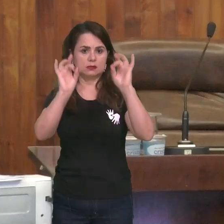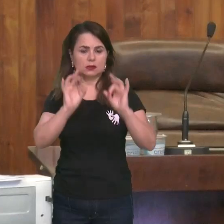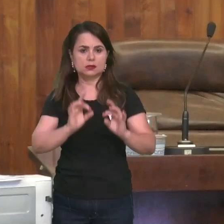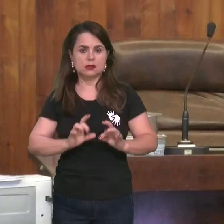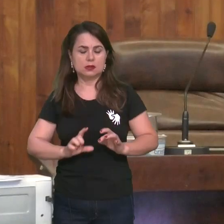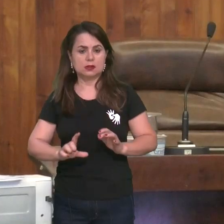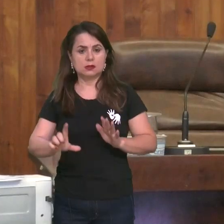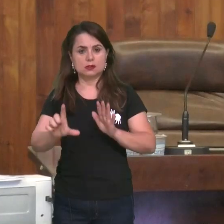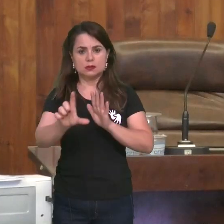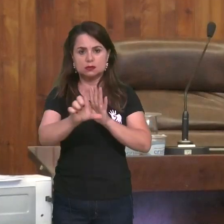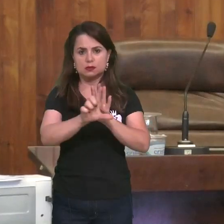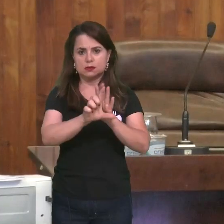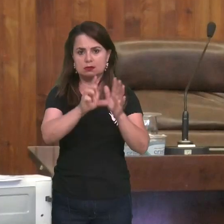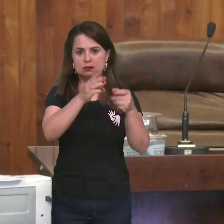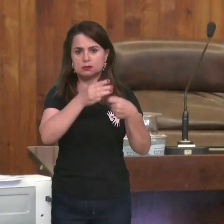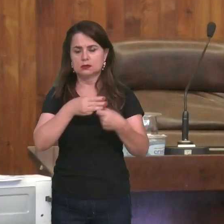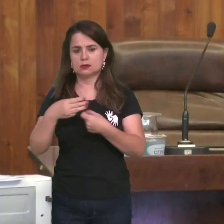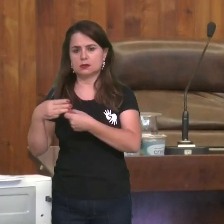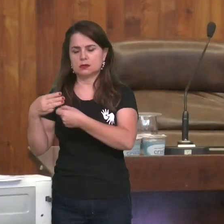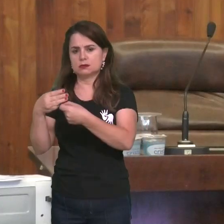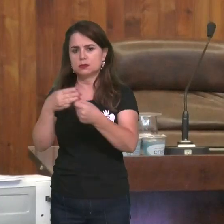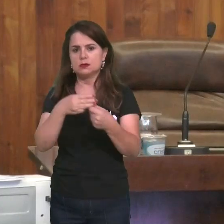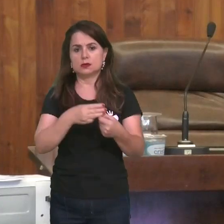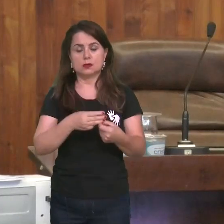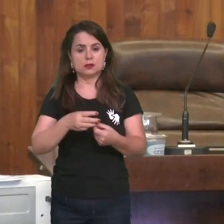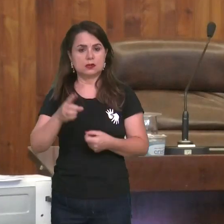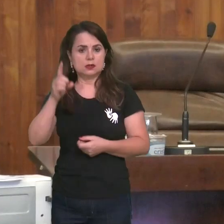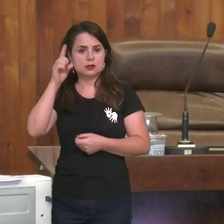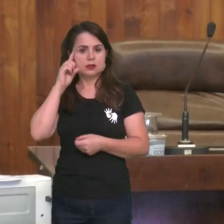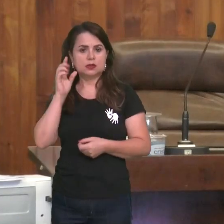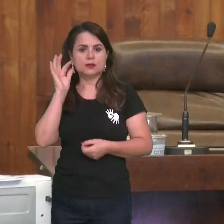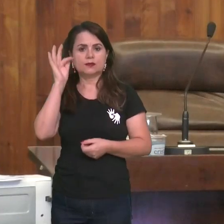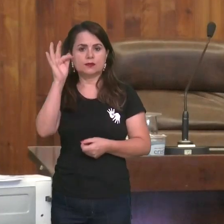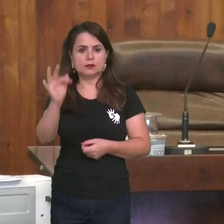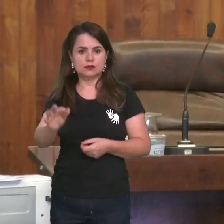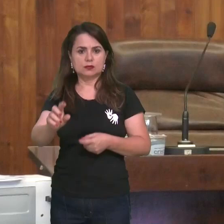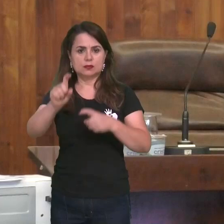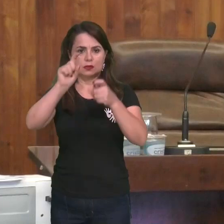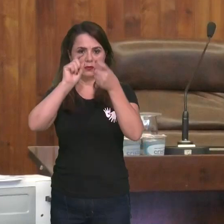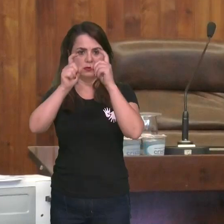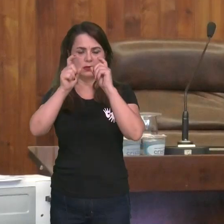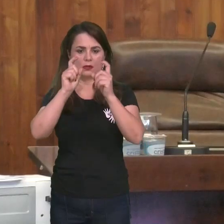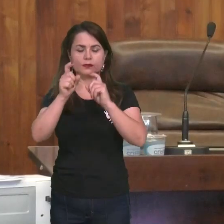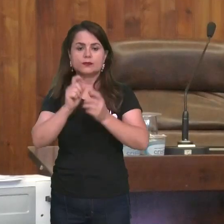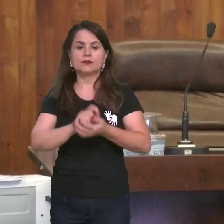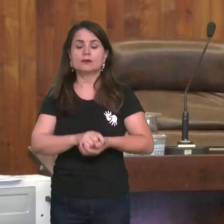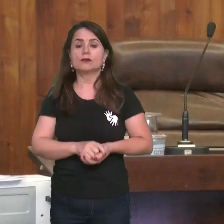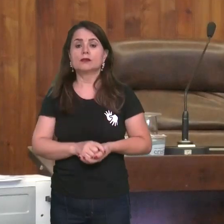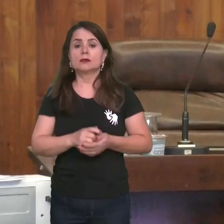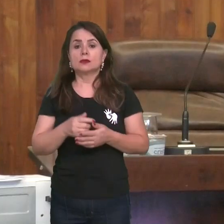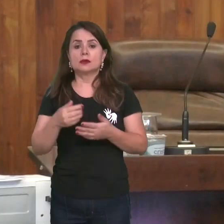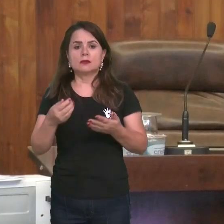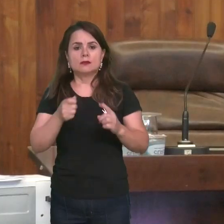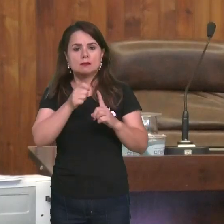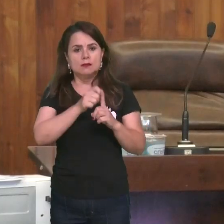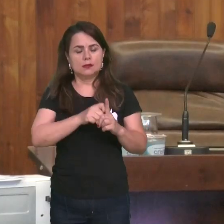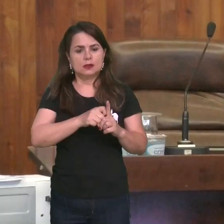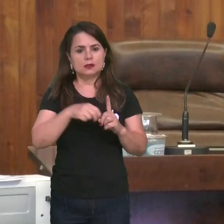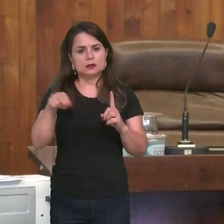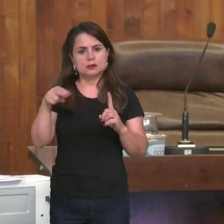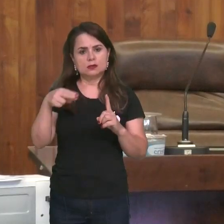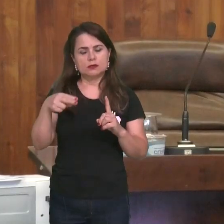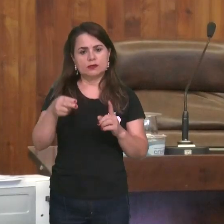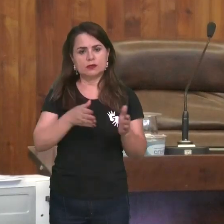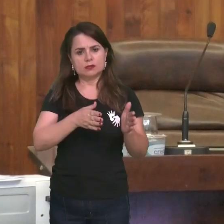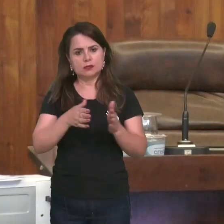instituídas por lei municipal referente aos dias próximos a presença sessão ordinária no mês de novembro no período de